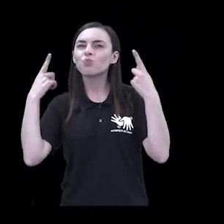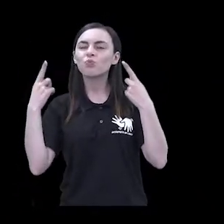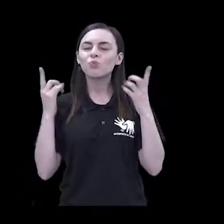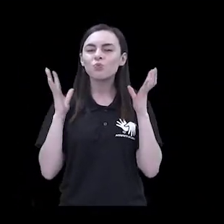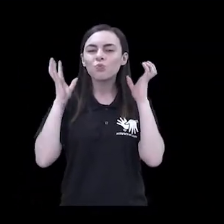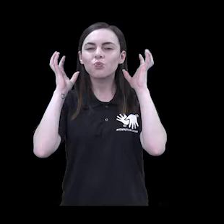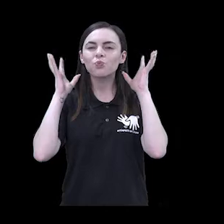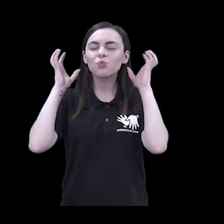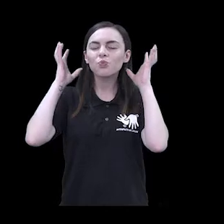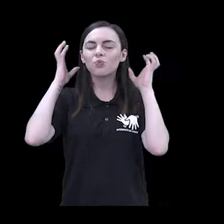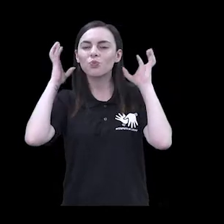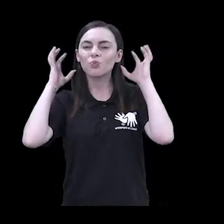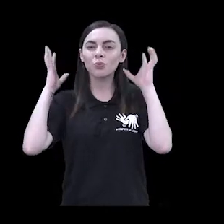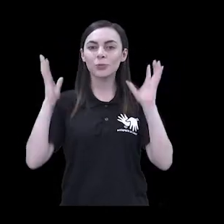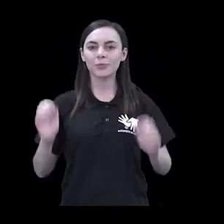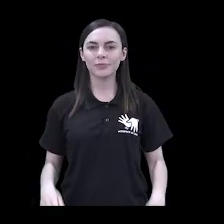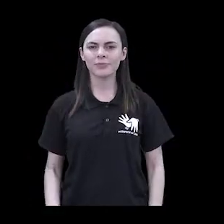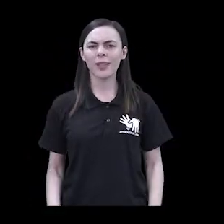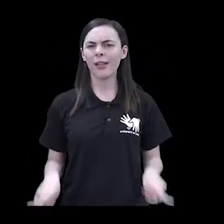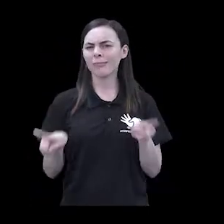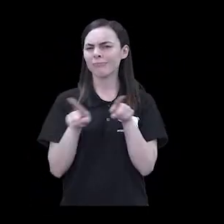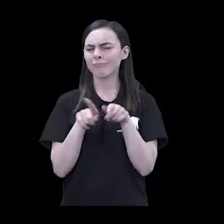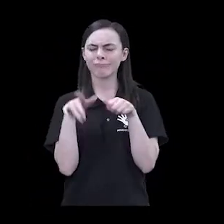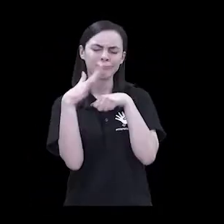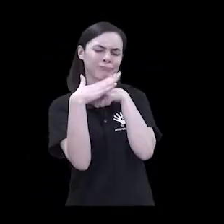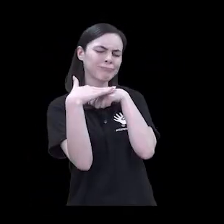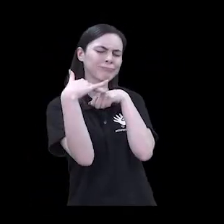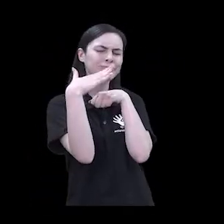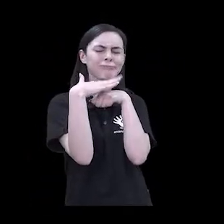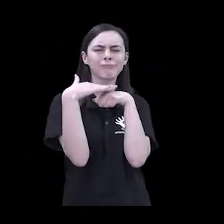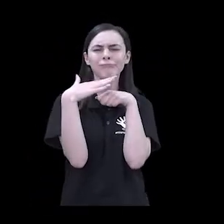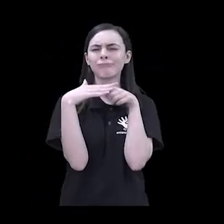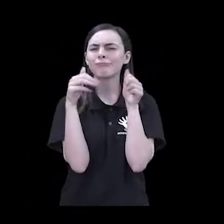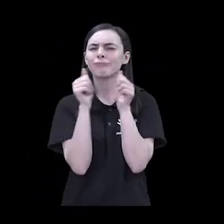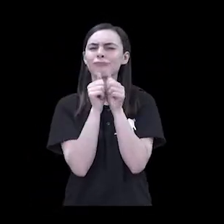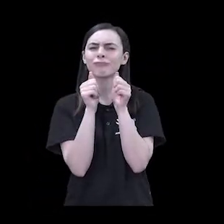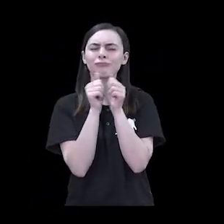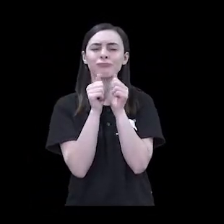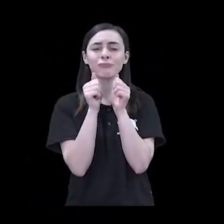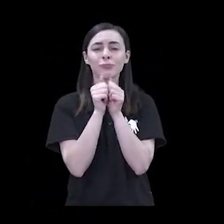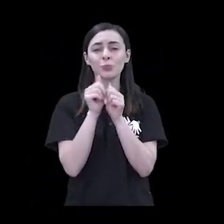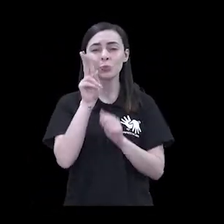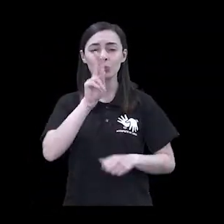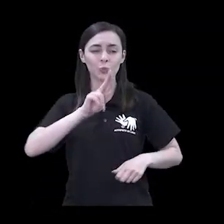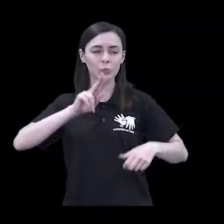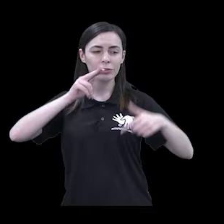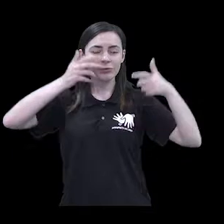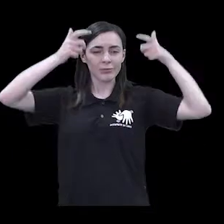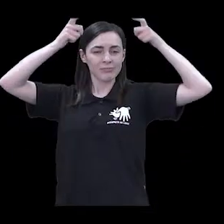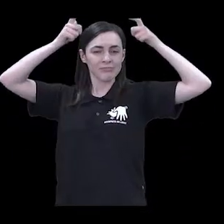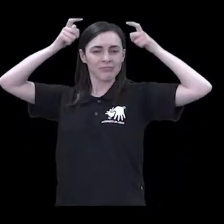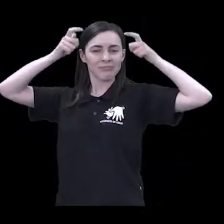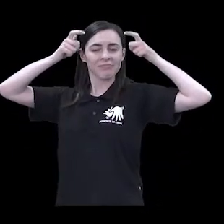fofa. Cheio de chamego e de aconchego. Uma tiara, uma coroa